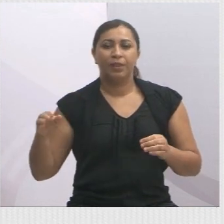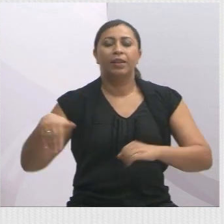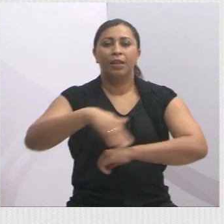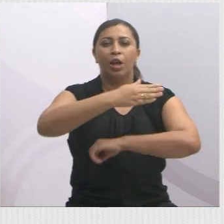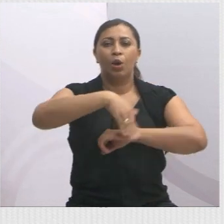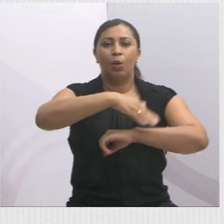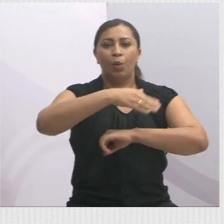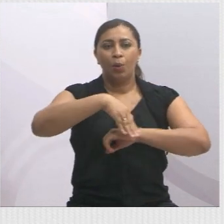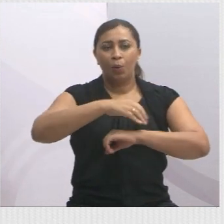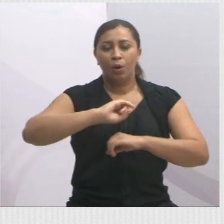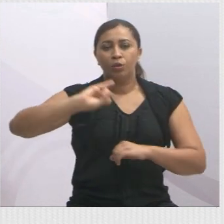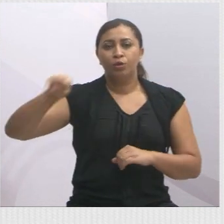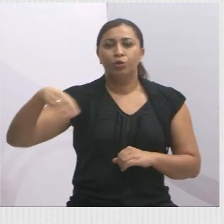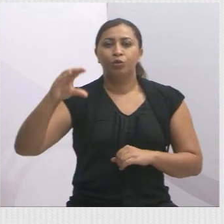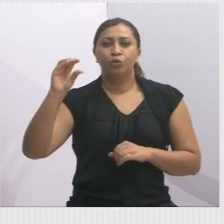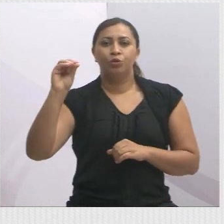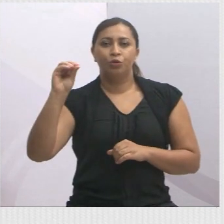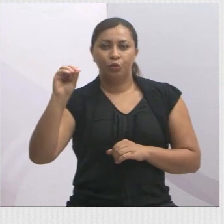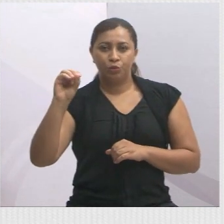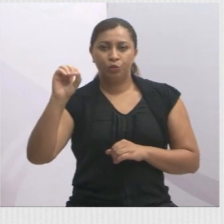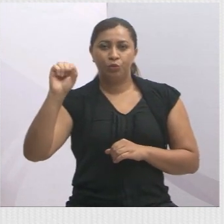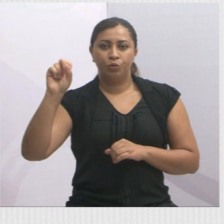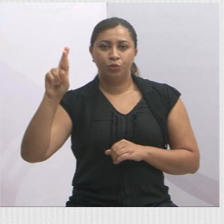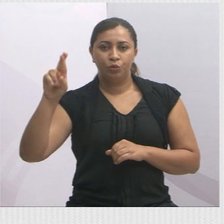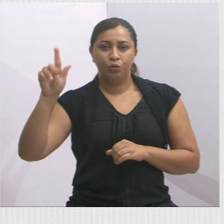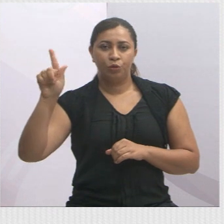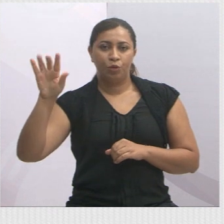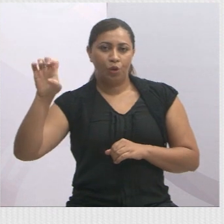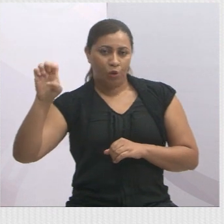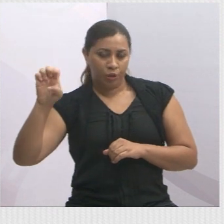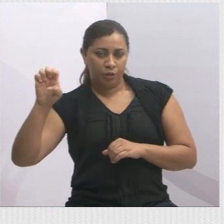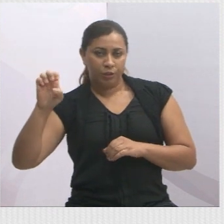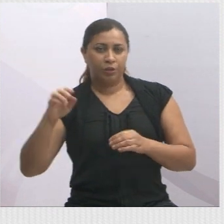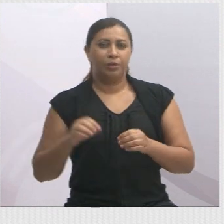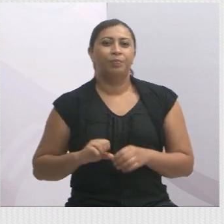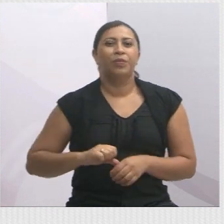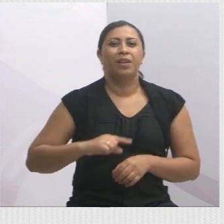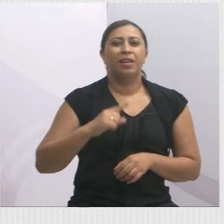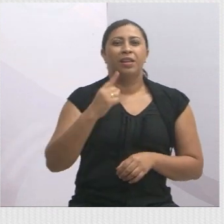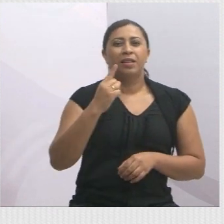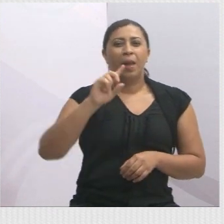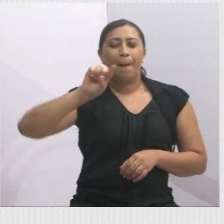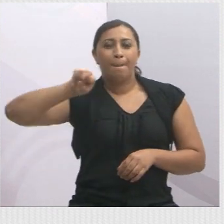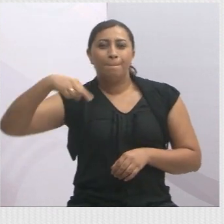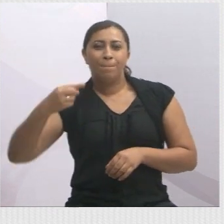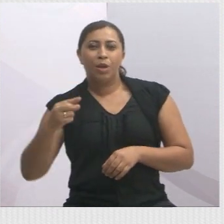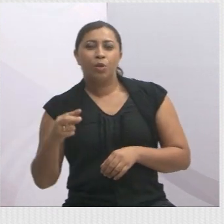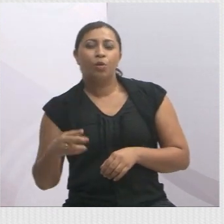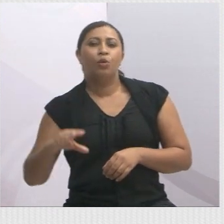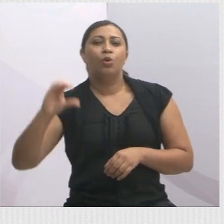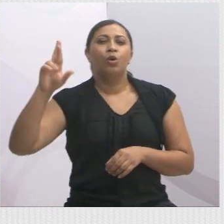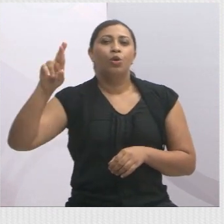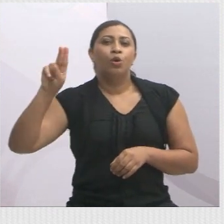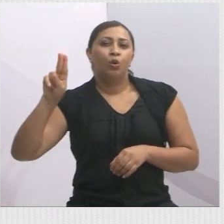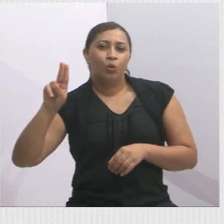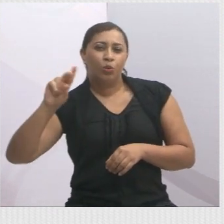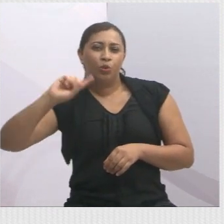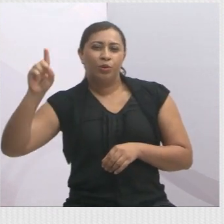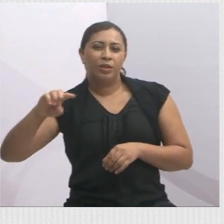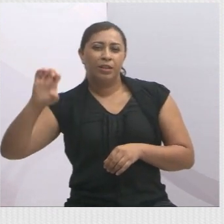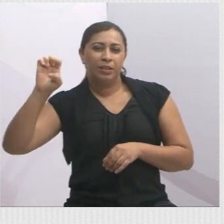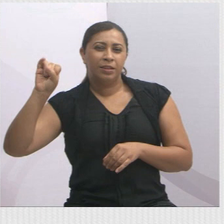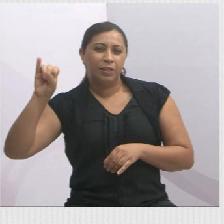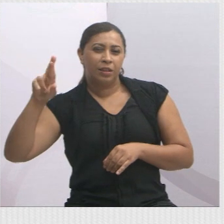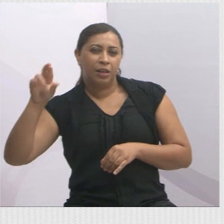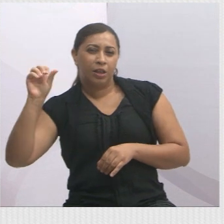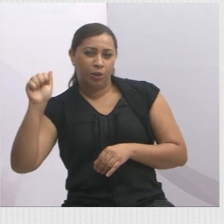Madide, pelo valor de 500 mil cruzeiros, sendo 100 mil cruzeiros de entrada e mais 40 prestações